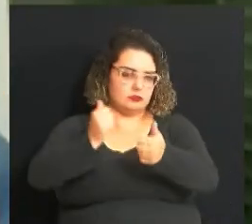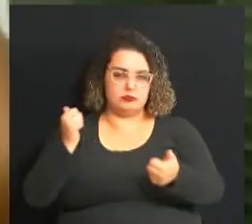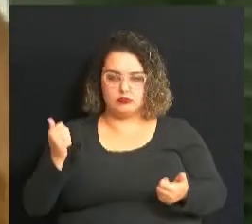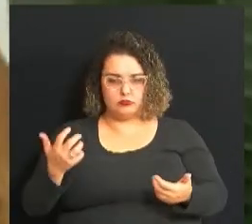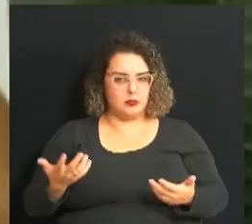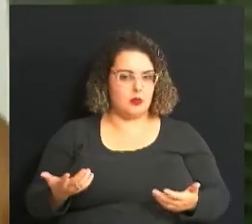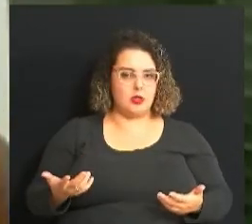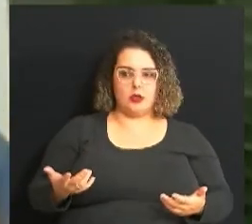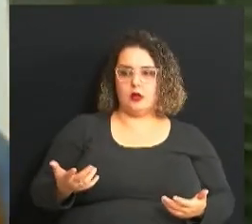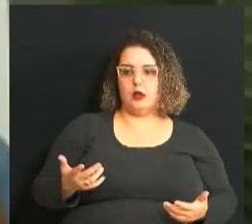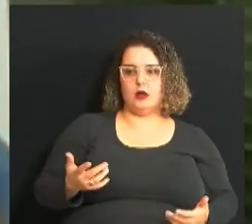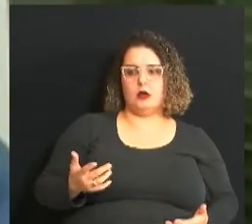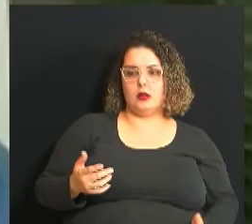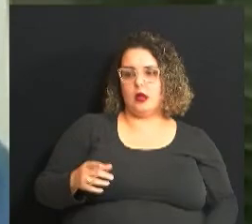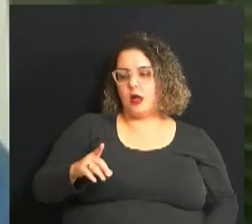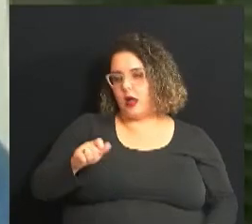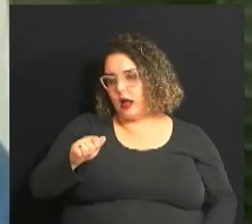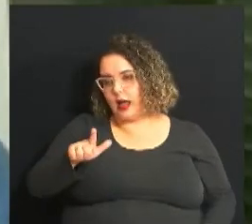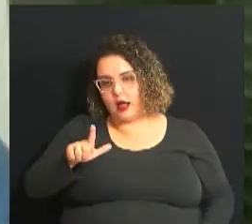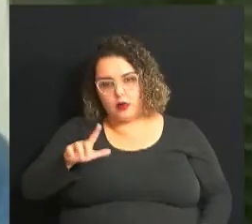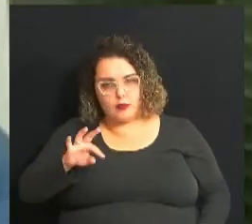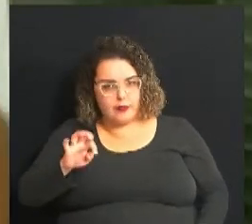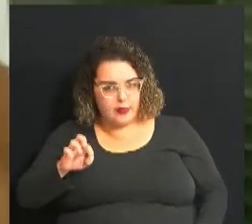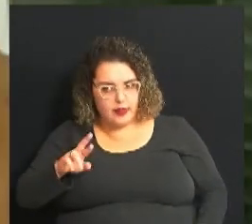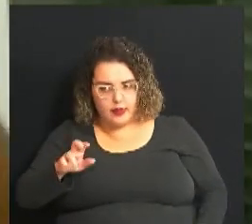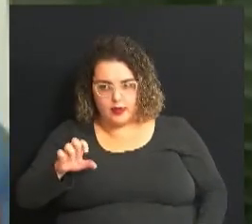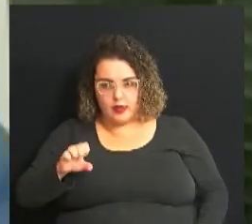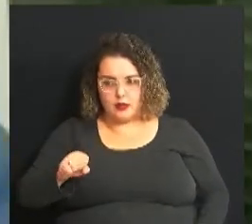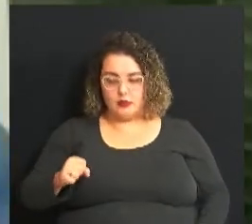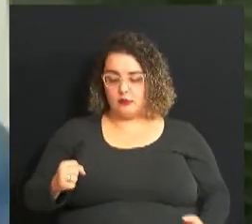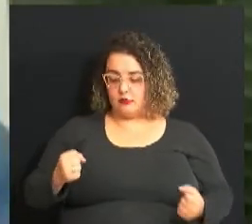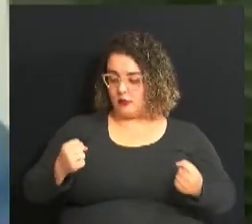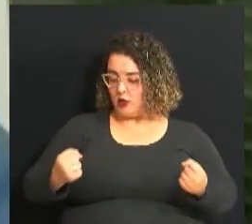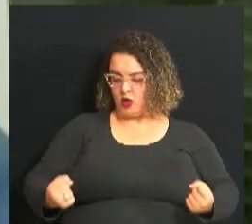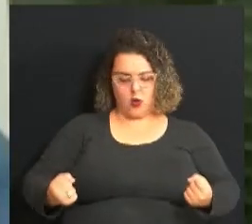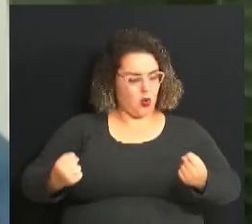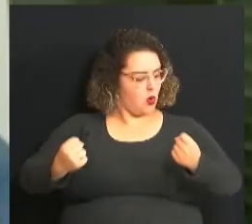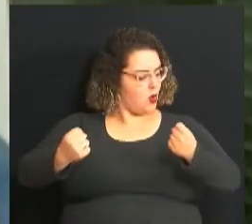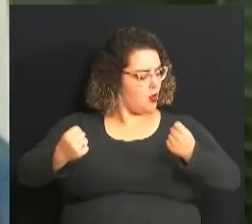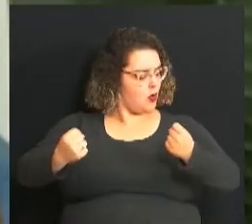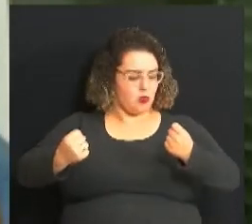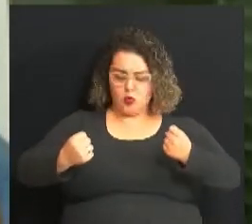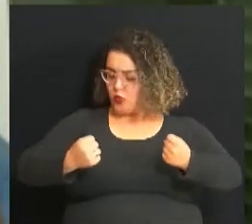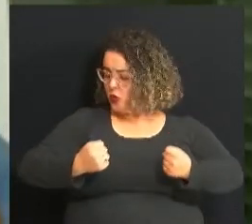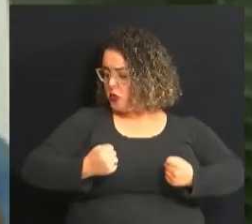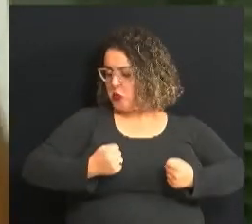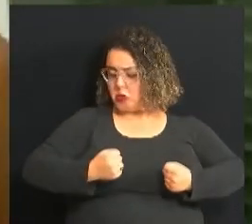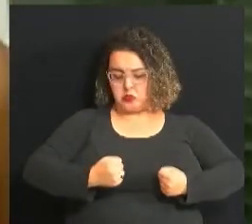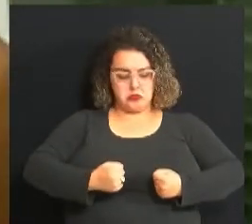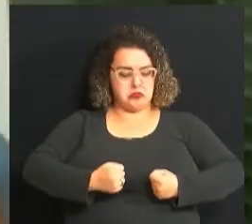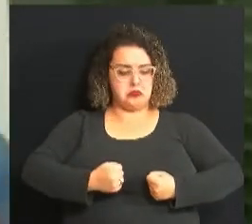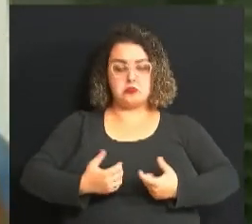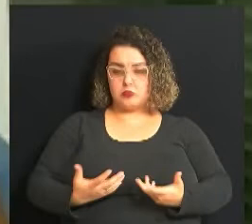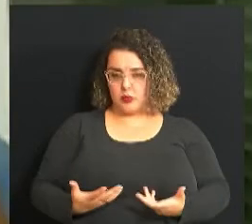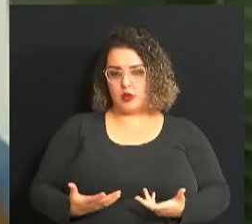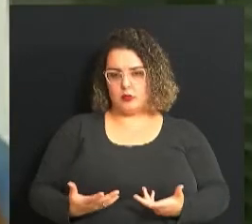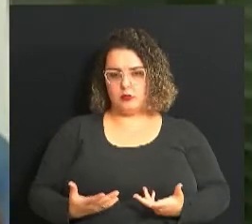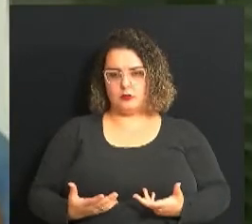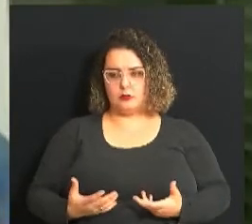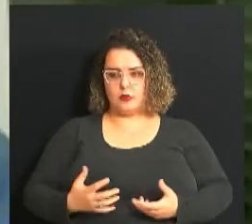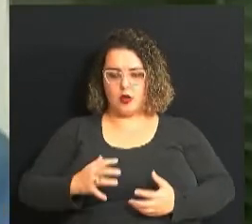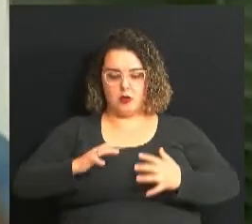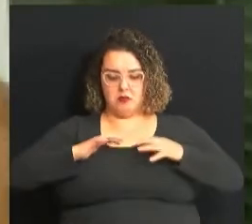de halteres, ou nas academias, querendo ter, dizer, uma definição melhor de musculação, na